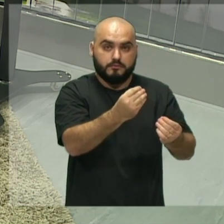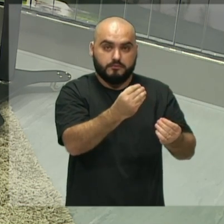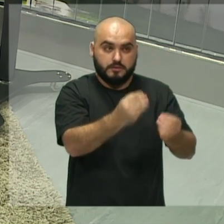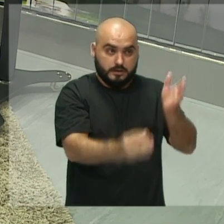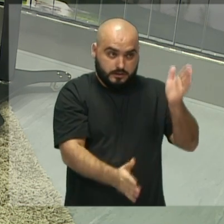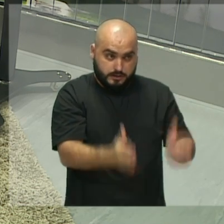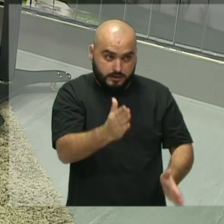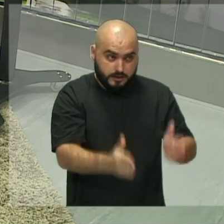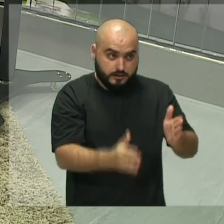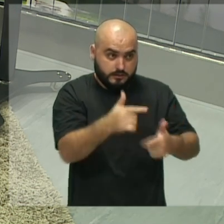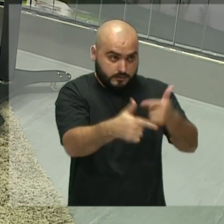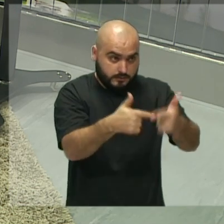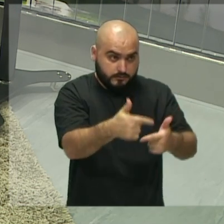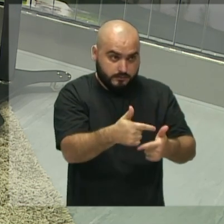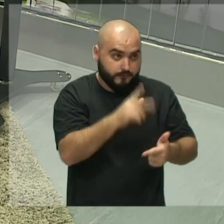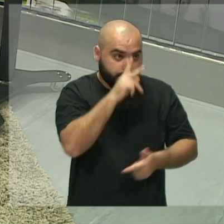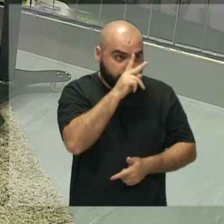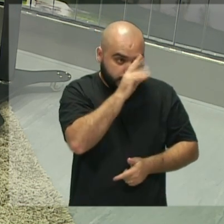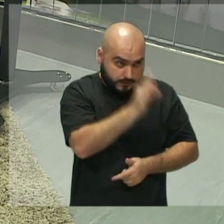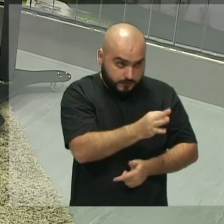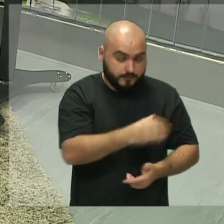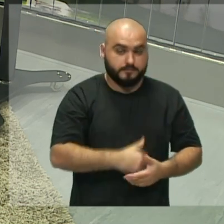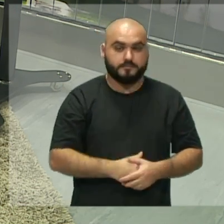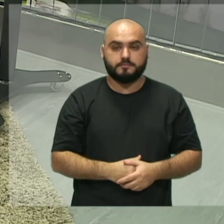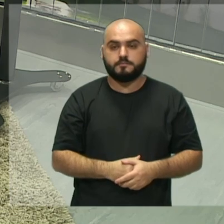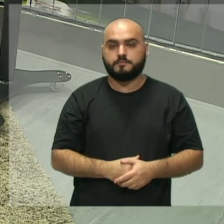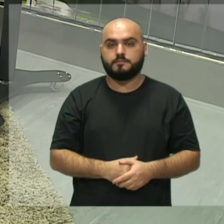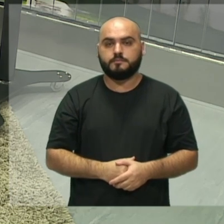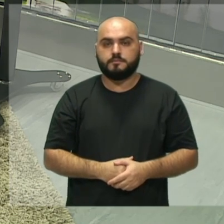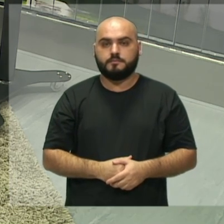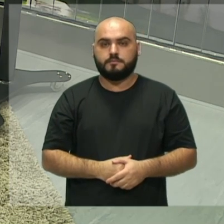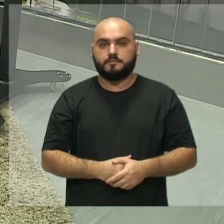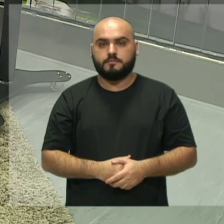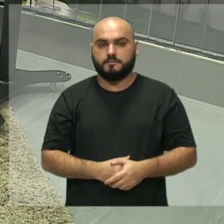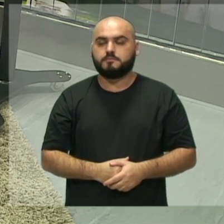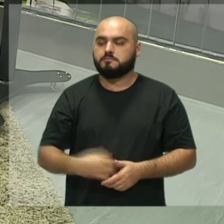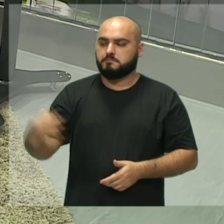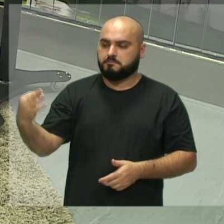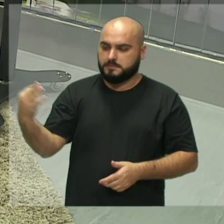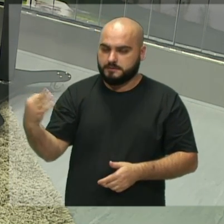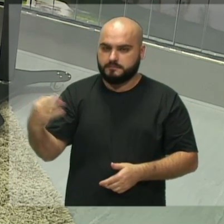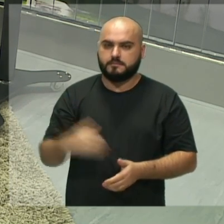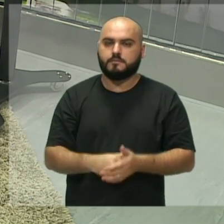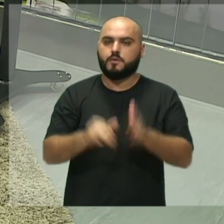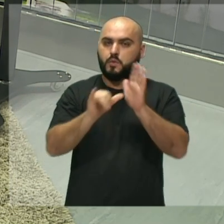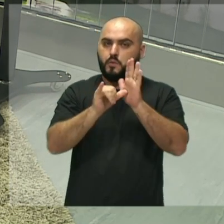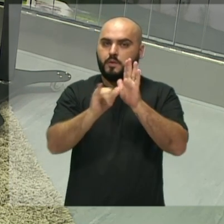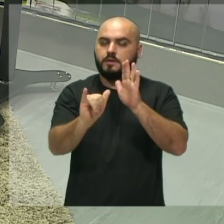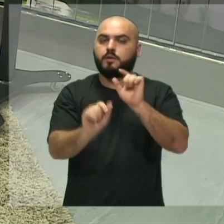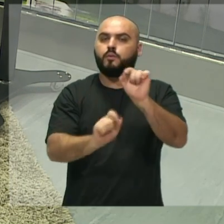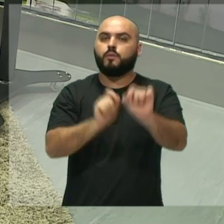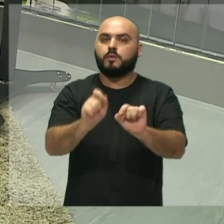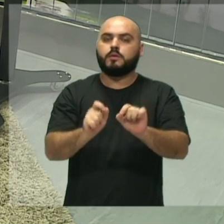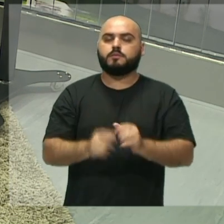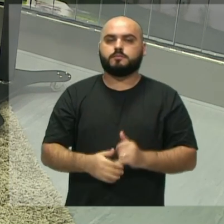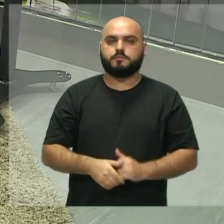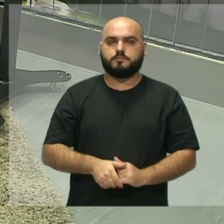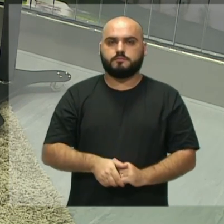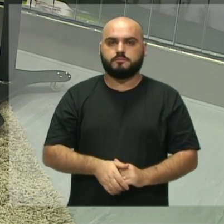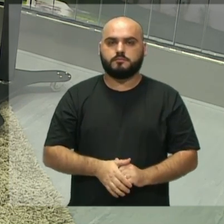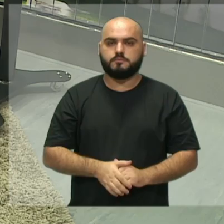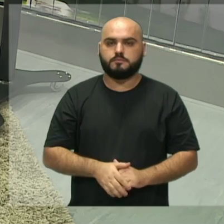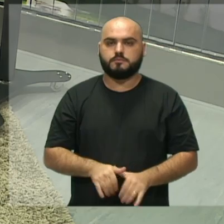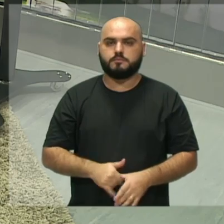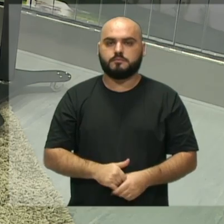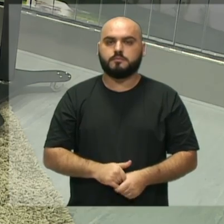atletas. Bom, vereadora, pode... O edital ele funciona dando algum número